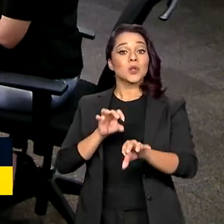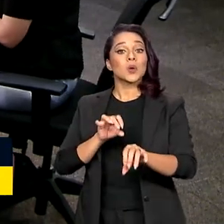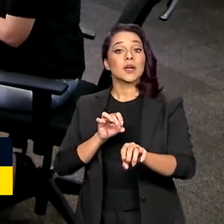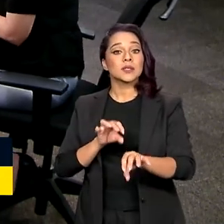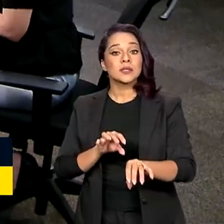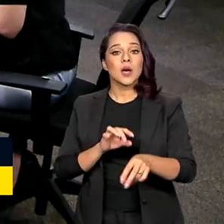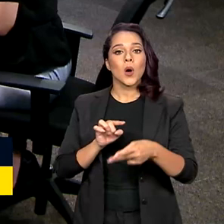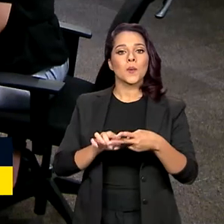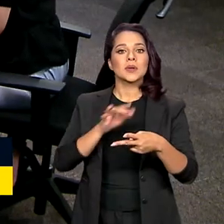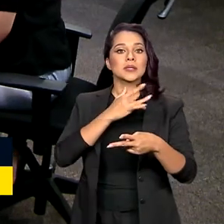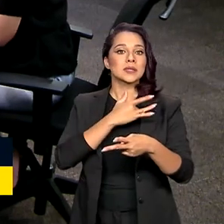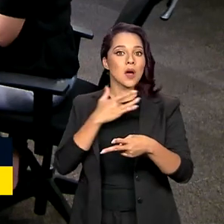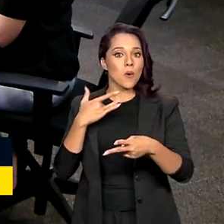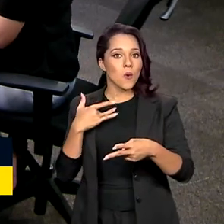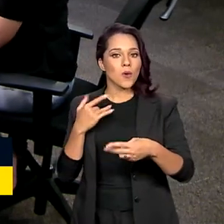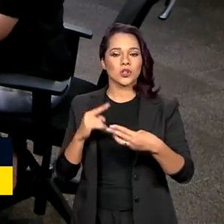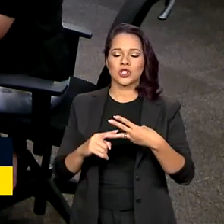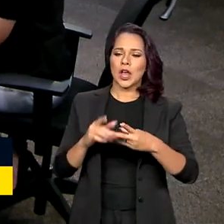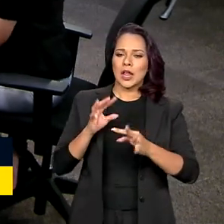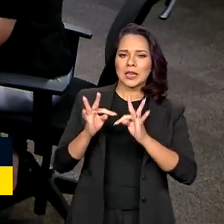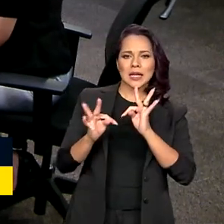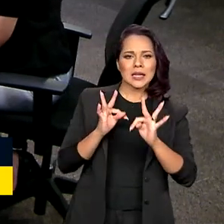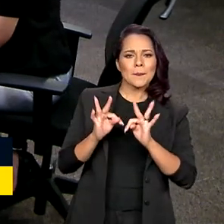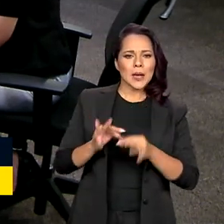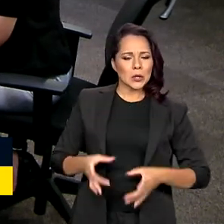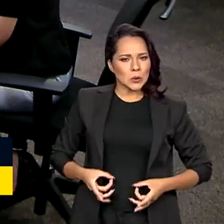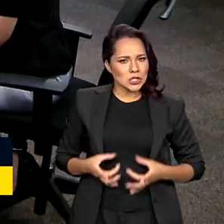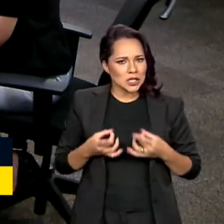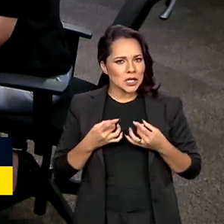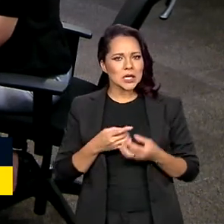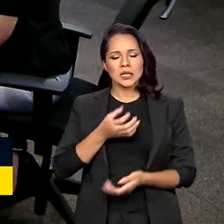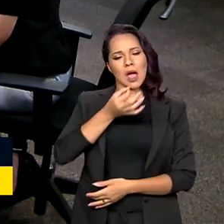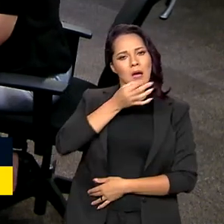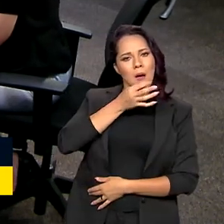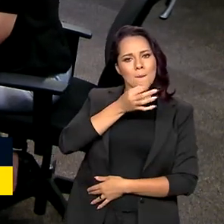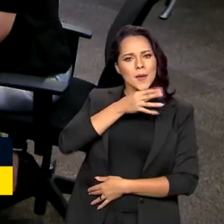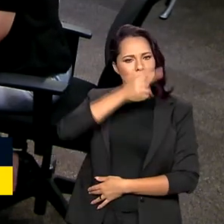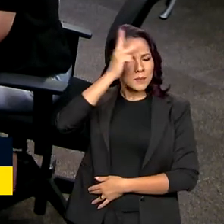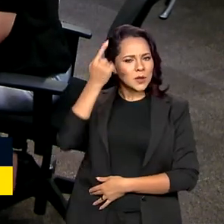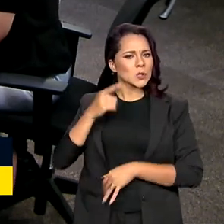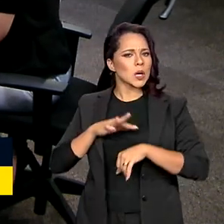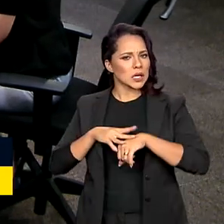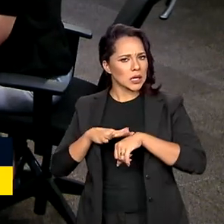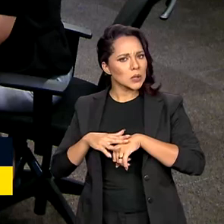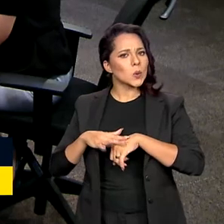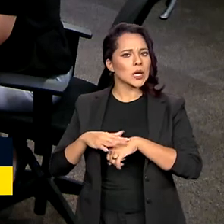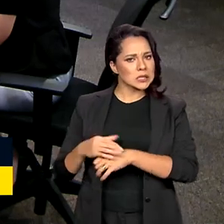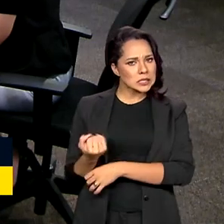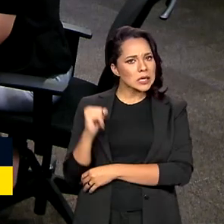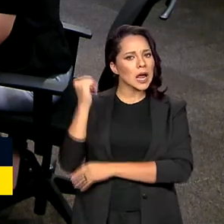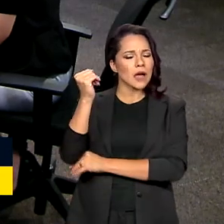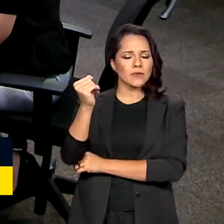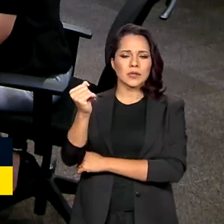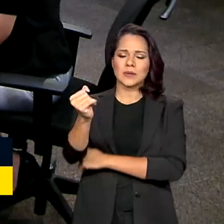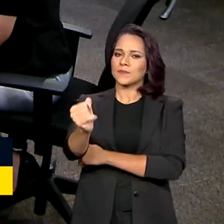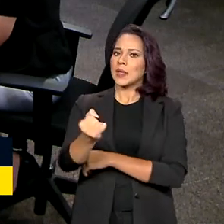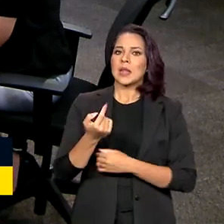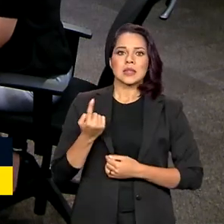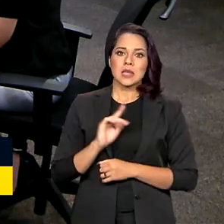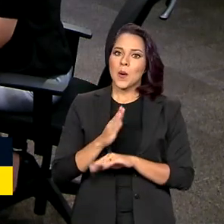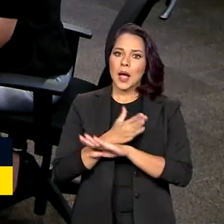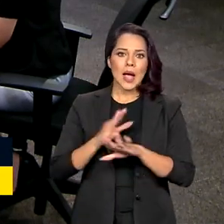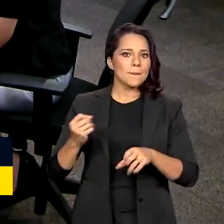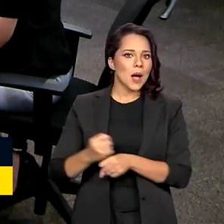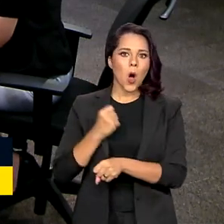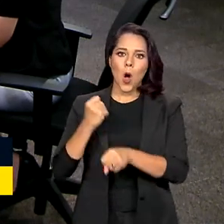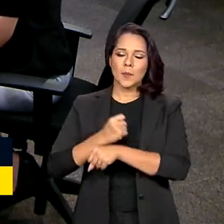educação, saúde, tratamento de câncer, remédio para quem tem doenças crônicas, não interromper